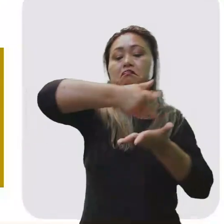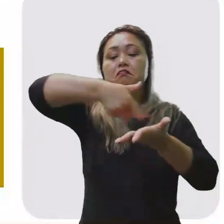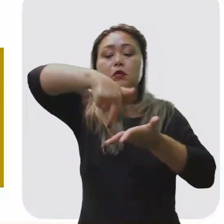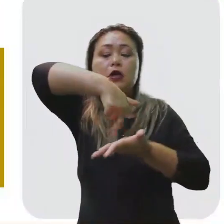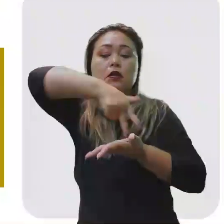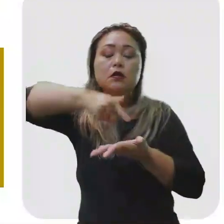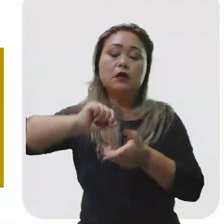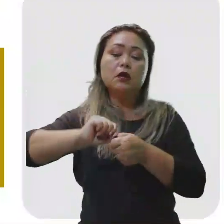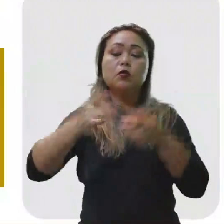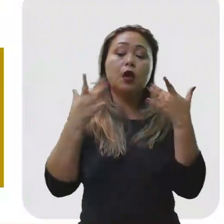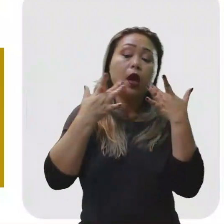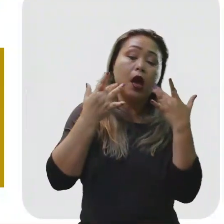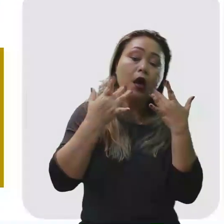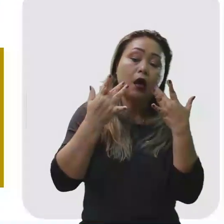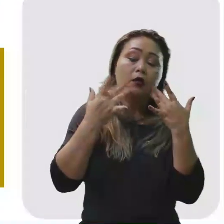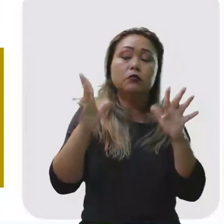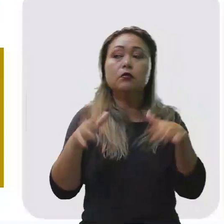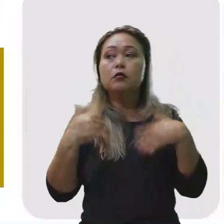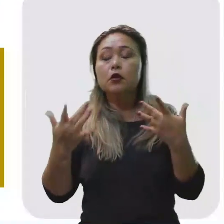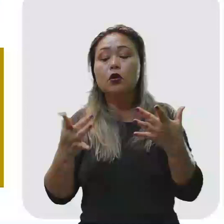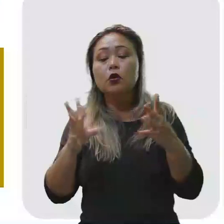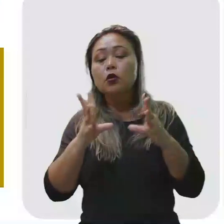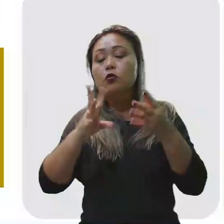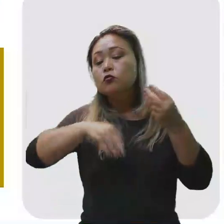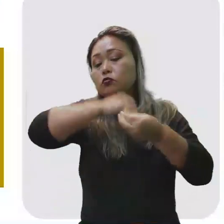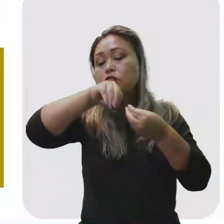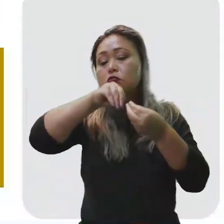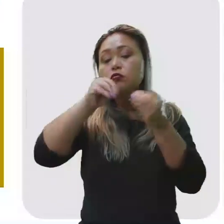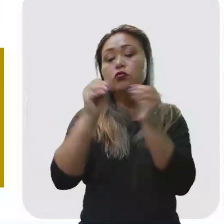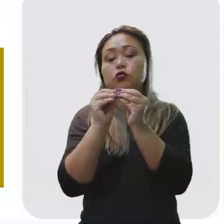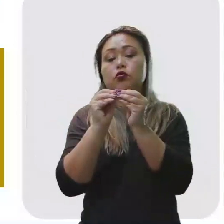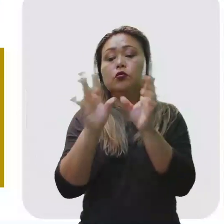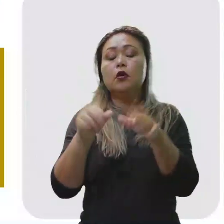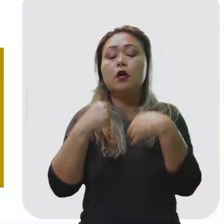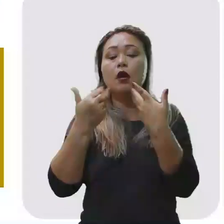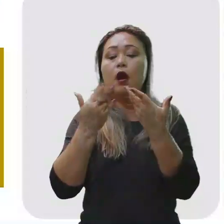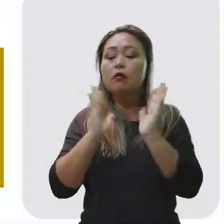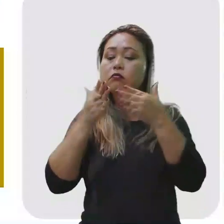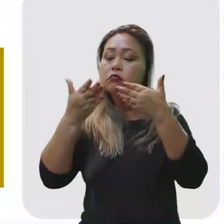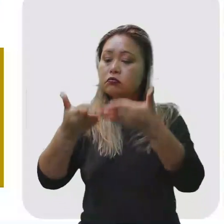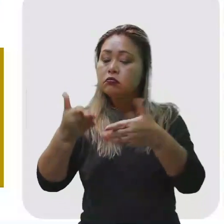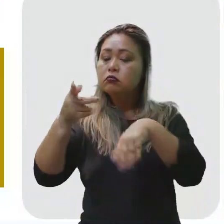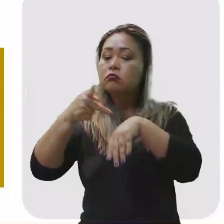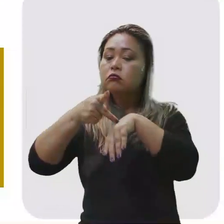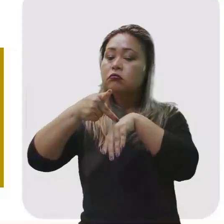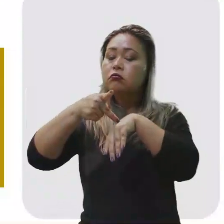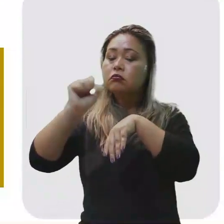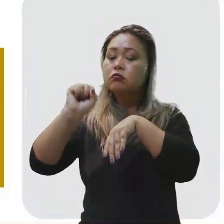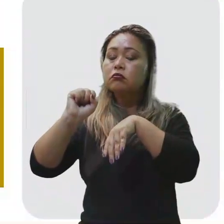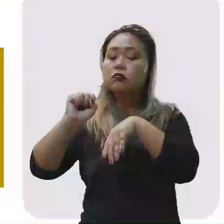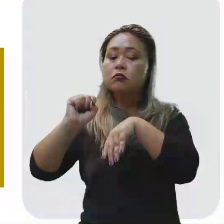dança, teatro, tudo junto. Depois teve uma especialização